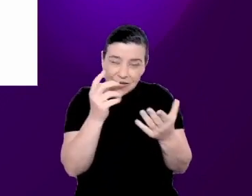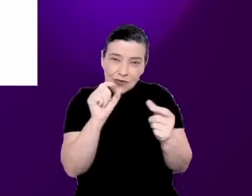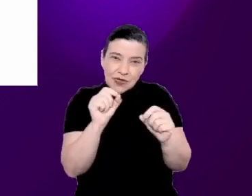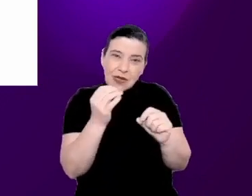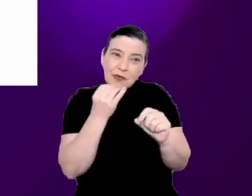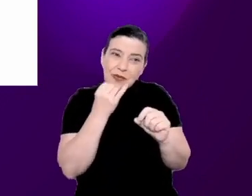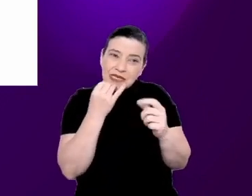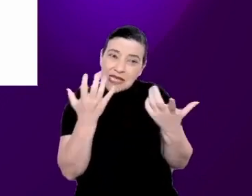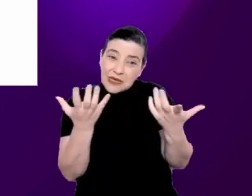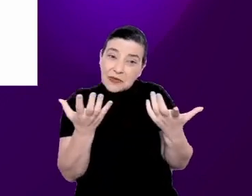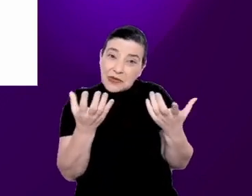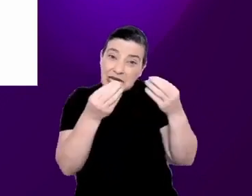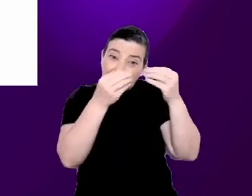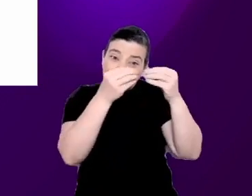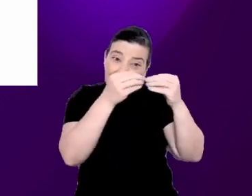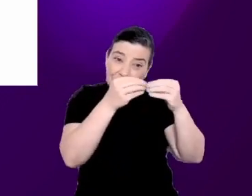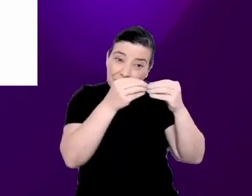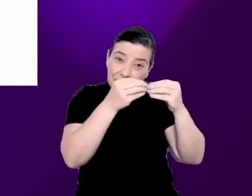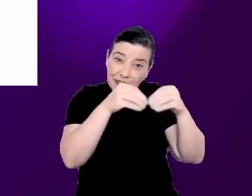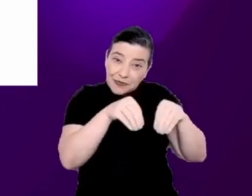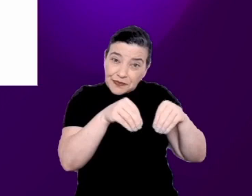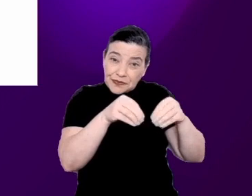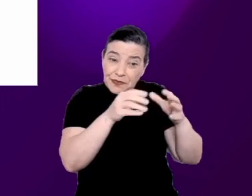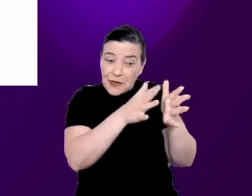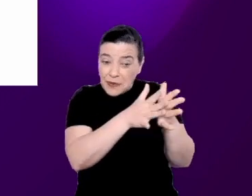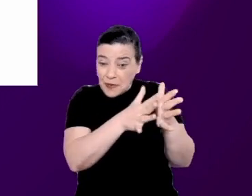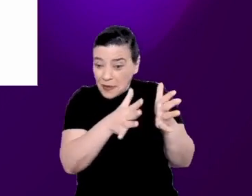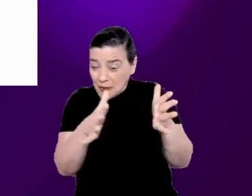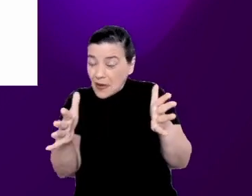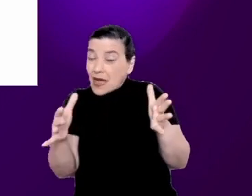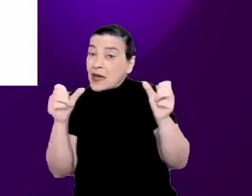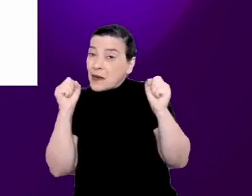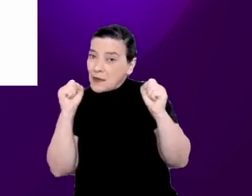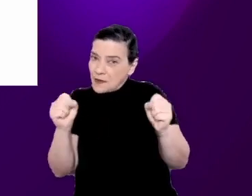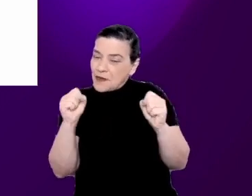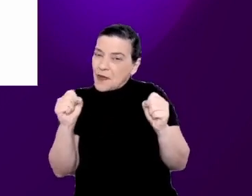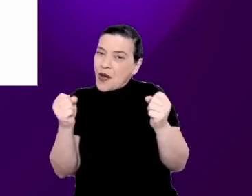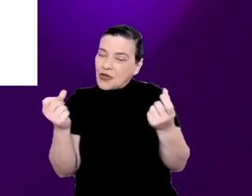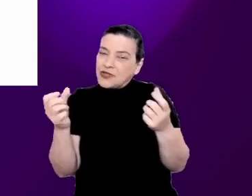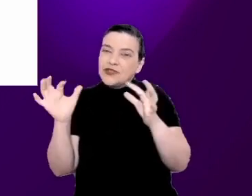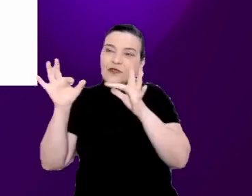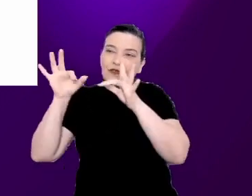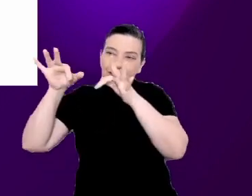ações corretivas e ela vai exigir recursos adicionais. Então,